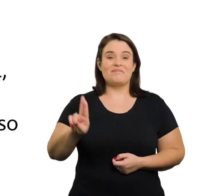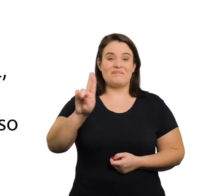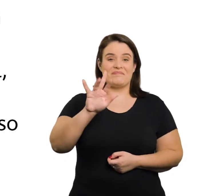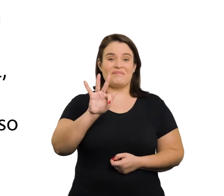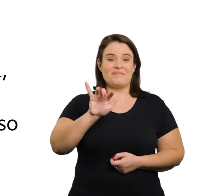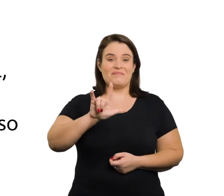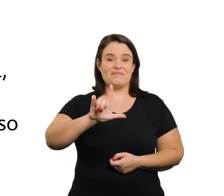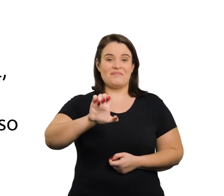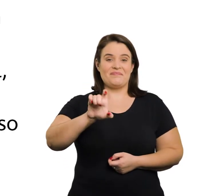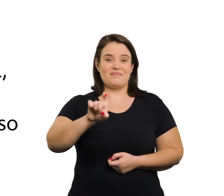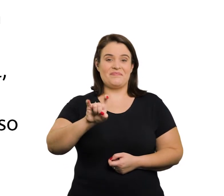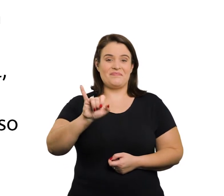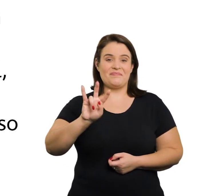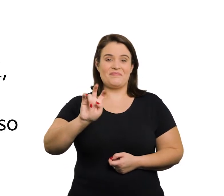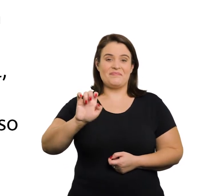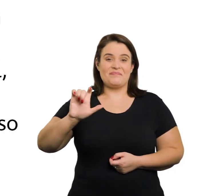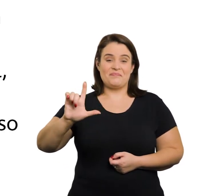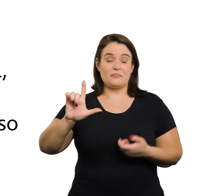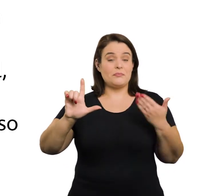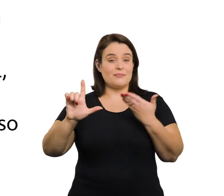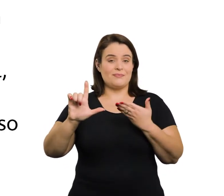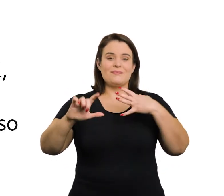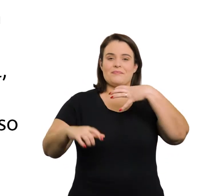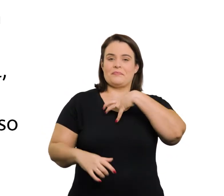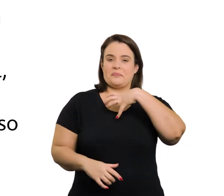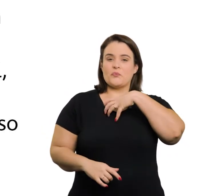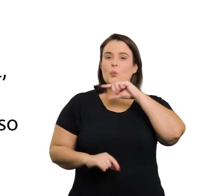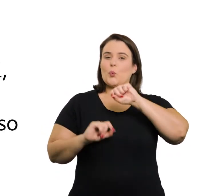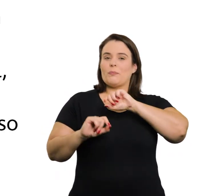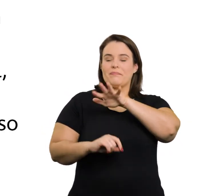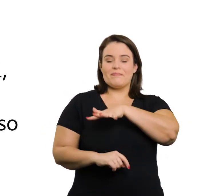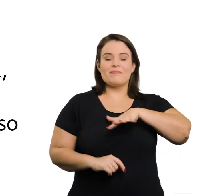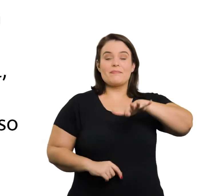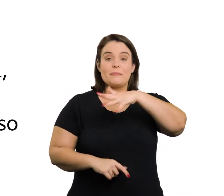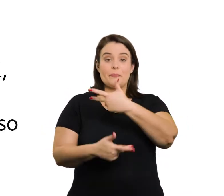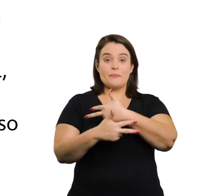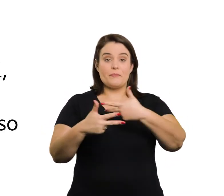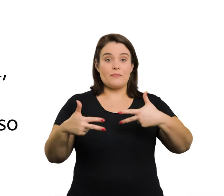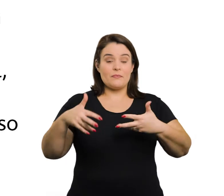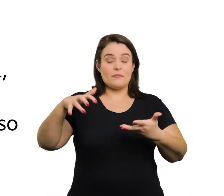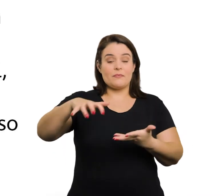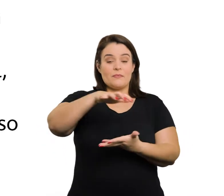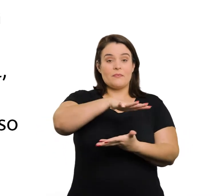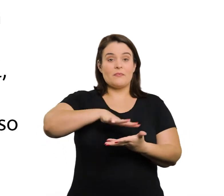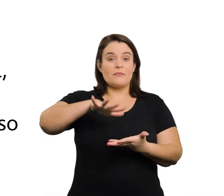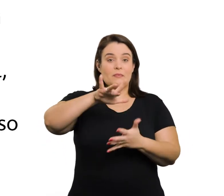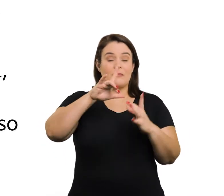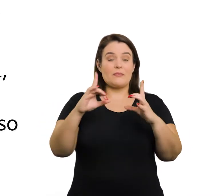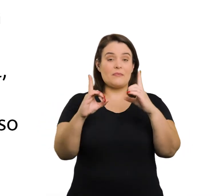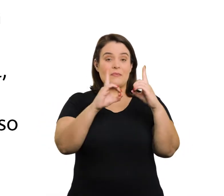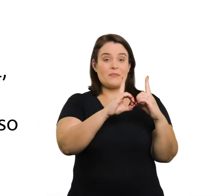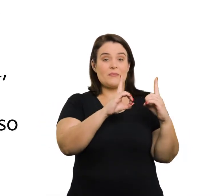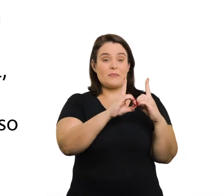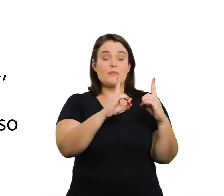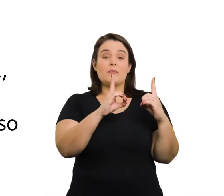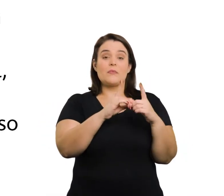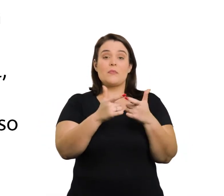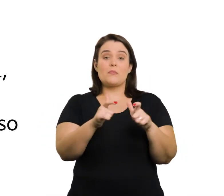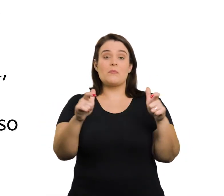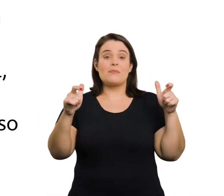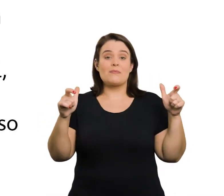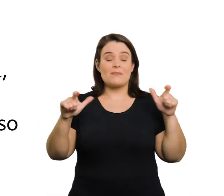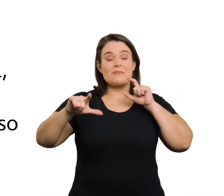Uso flexível. É a característica que faz com que o ambiente ou elemento espacial atenda a uma grande parte